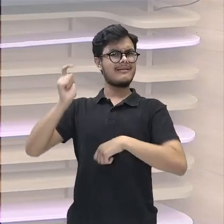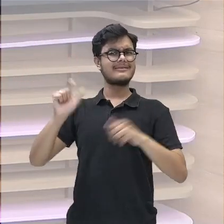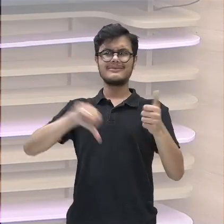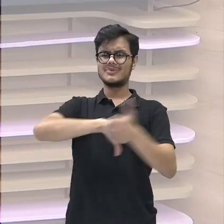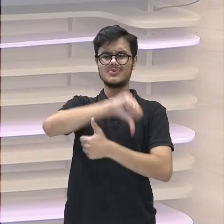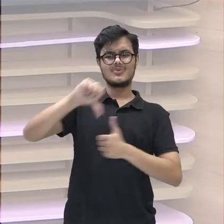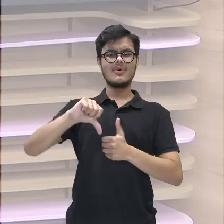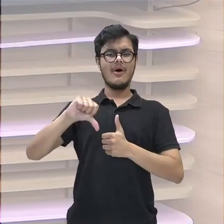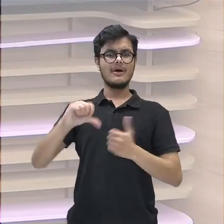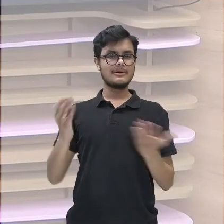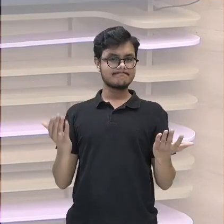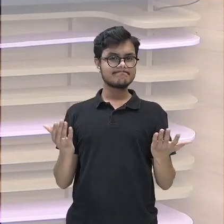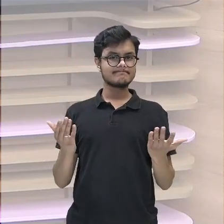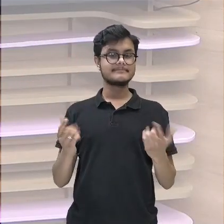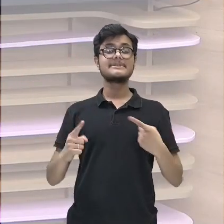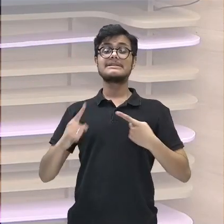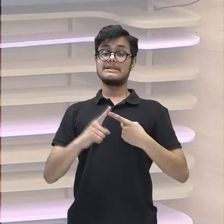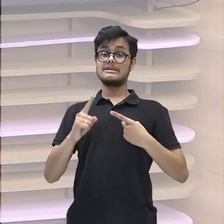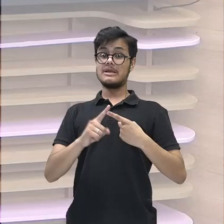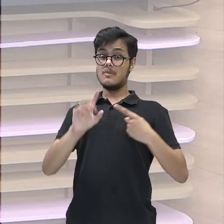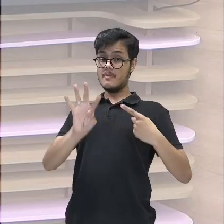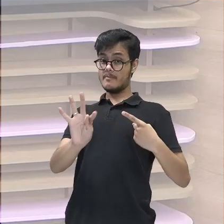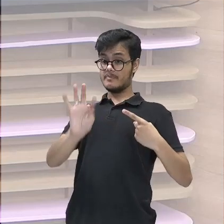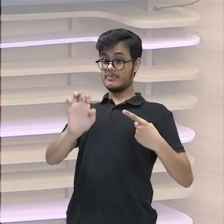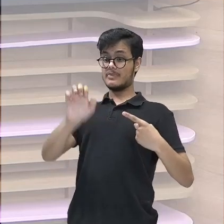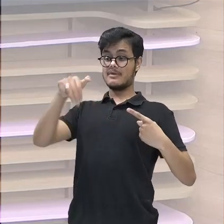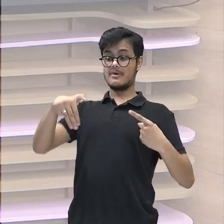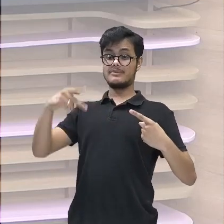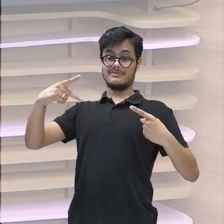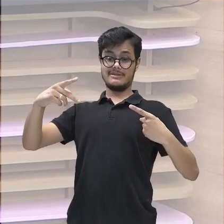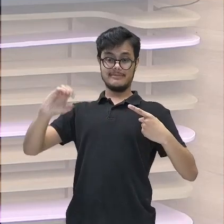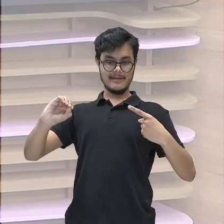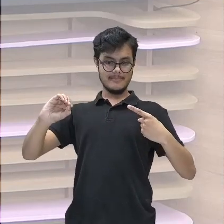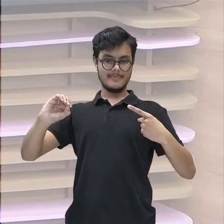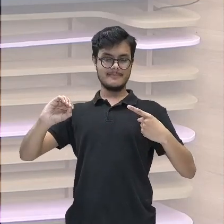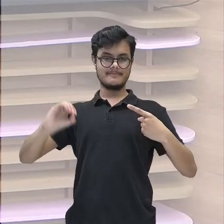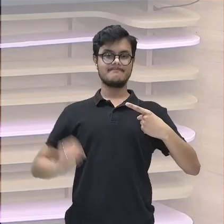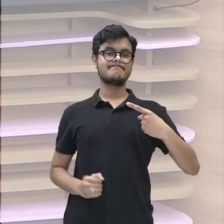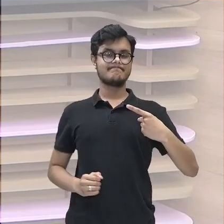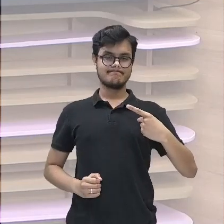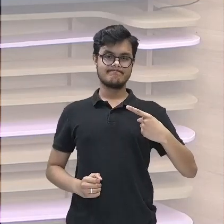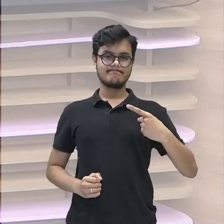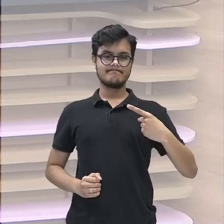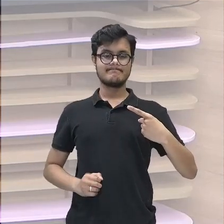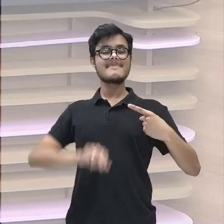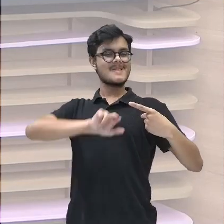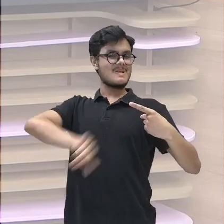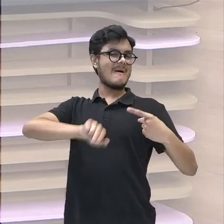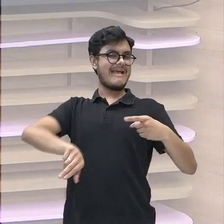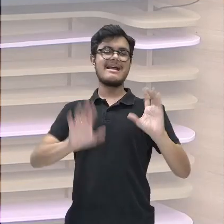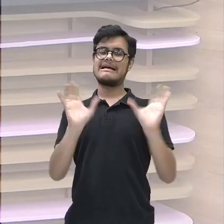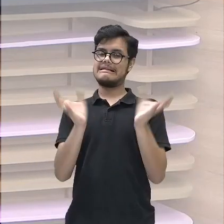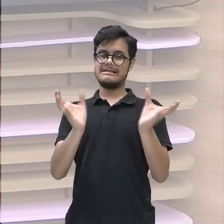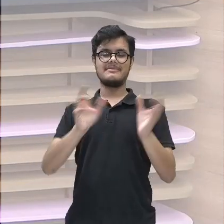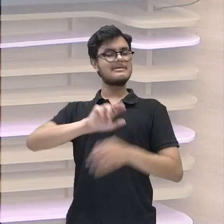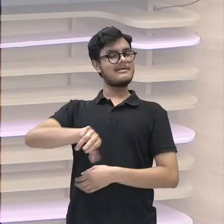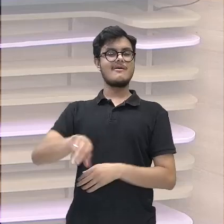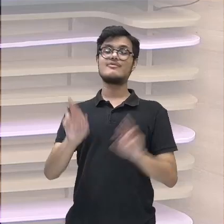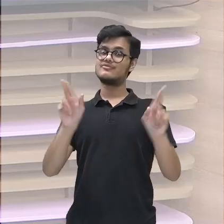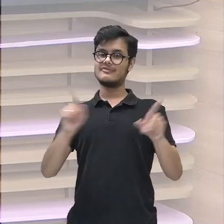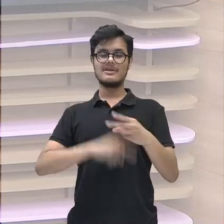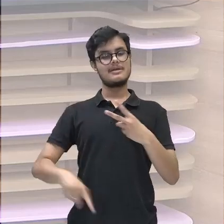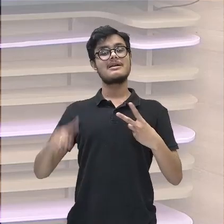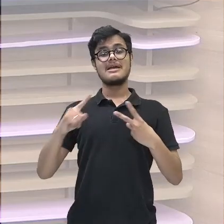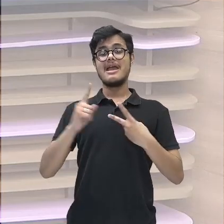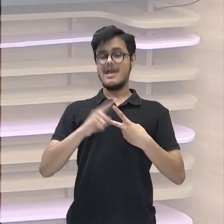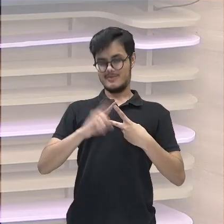as condições atmosféricas. E aí a gente vai ver que essa mudança não está relacionada ao clima, e sim